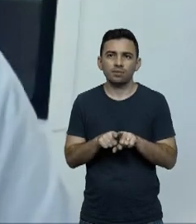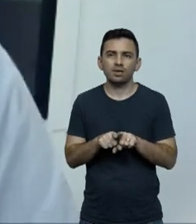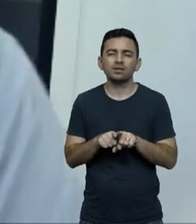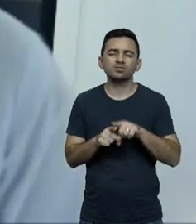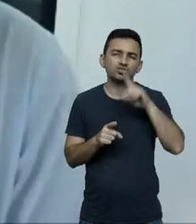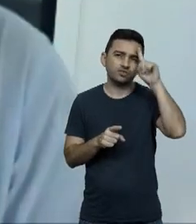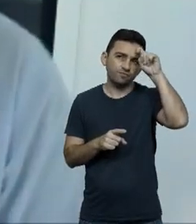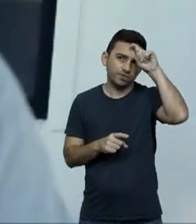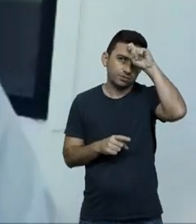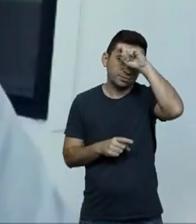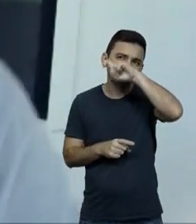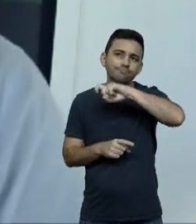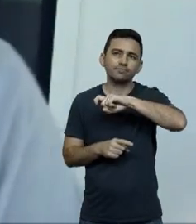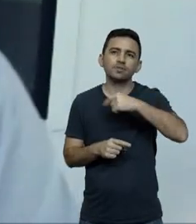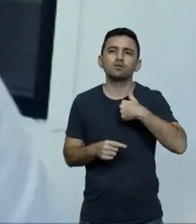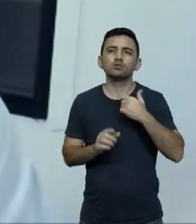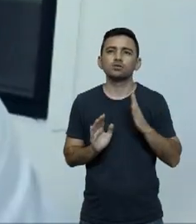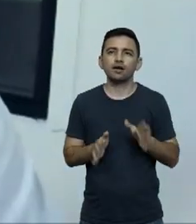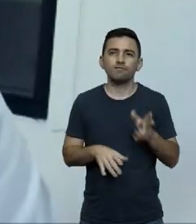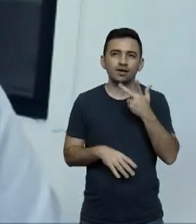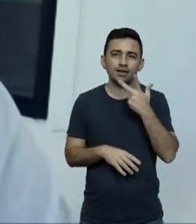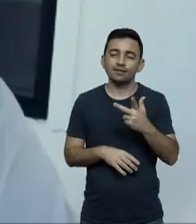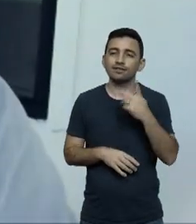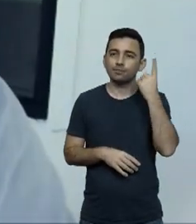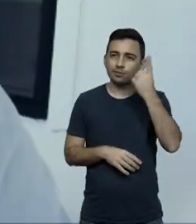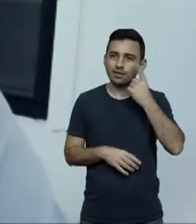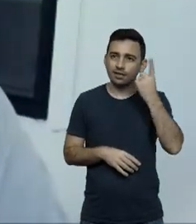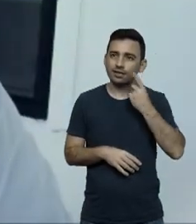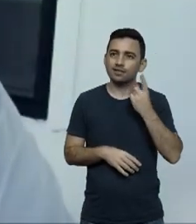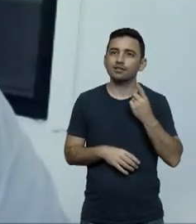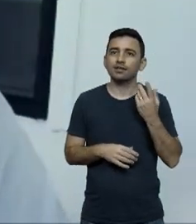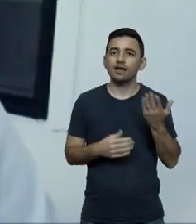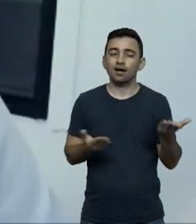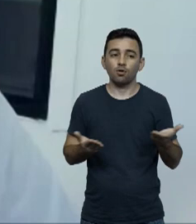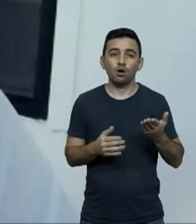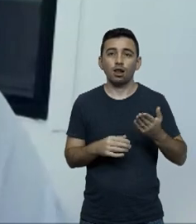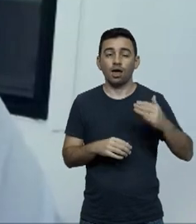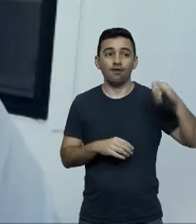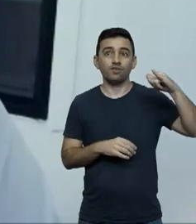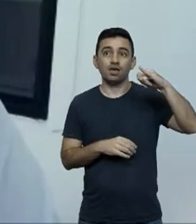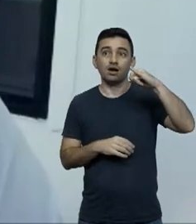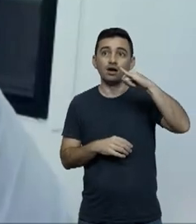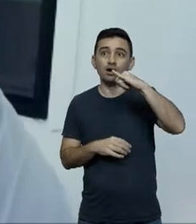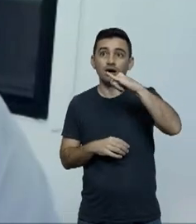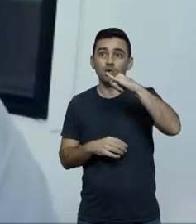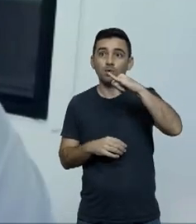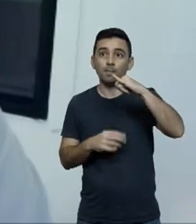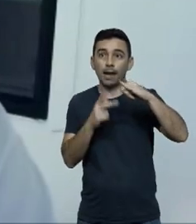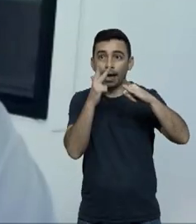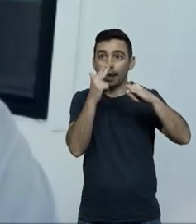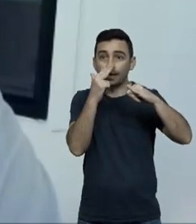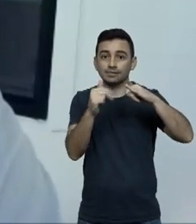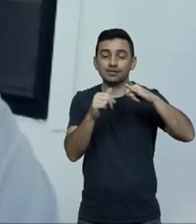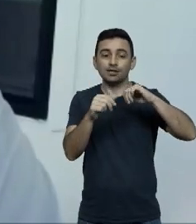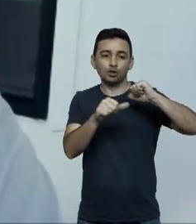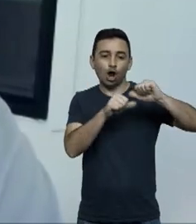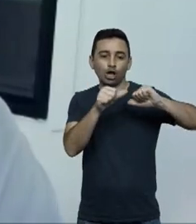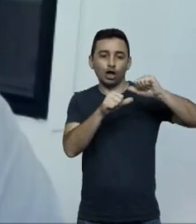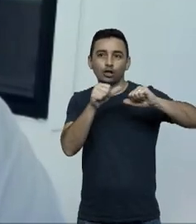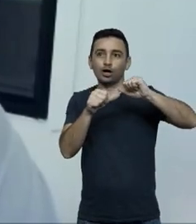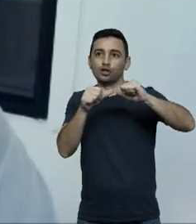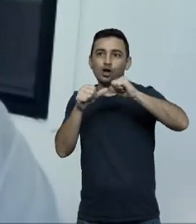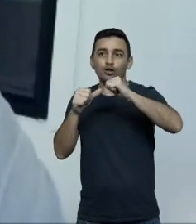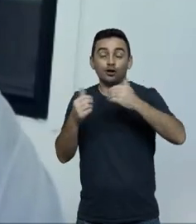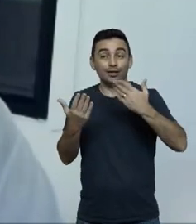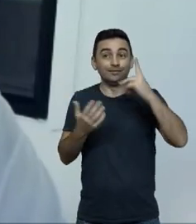bem delicada como eu falei para deputada nós estamos com avião no ar e trocar essa triplo tripulação durante